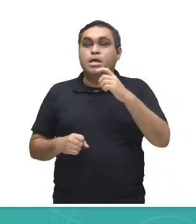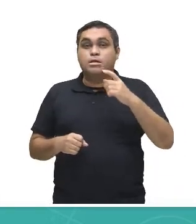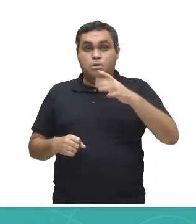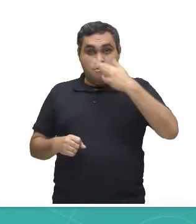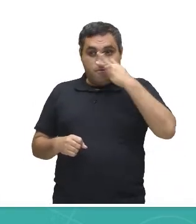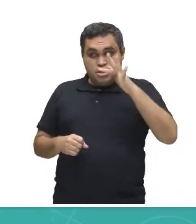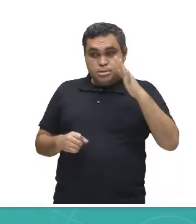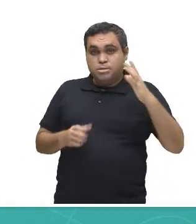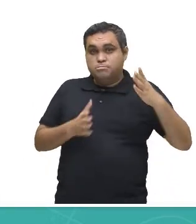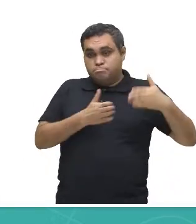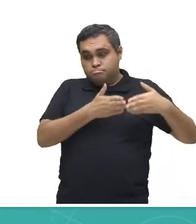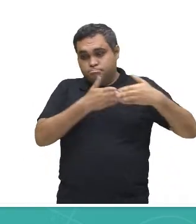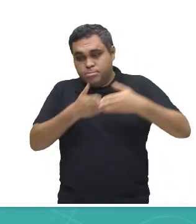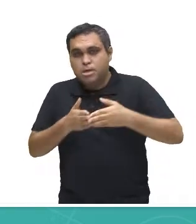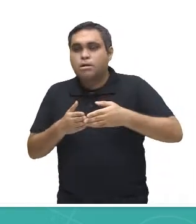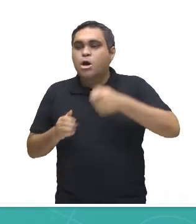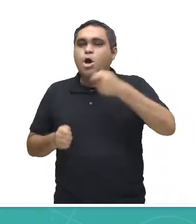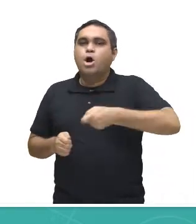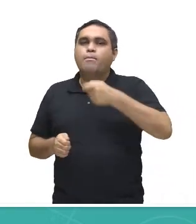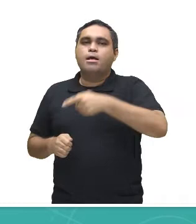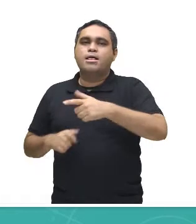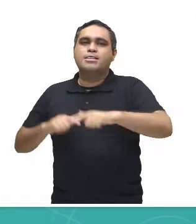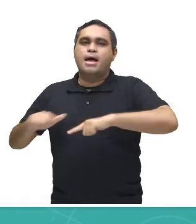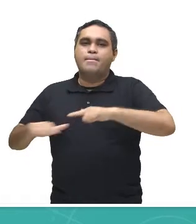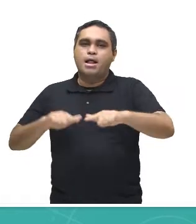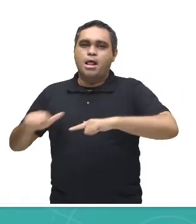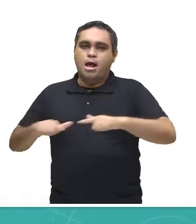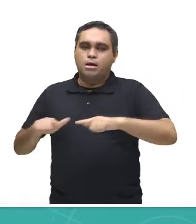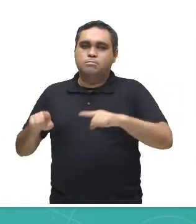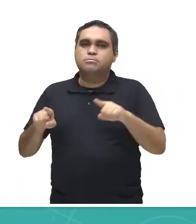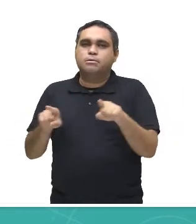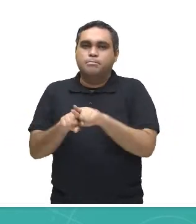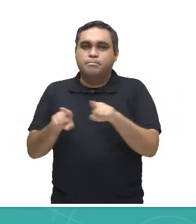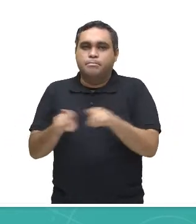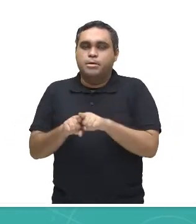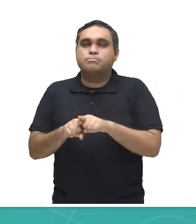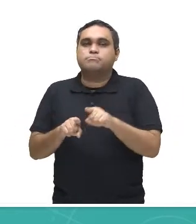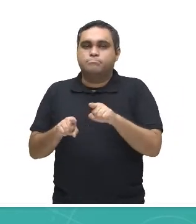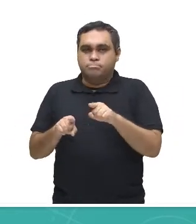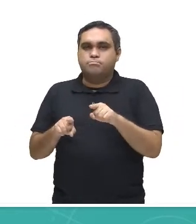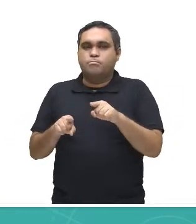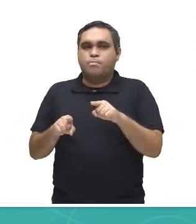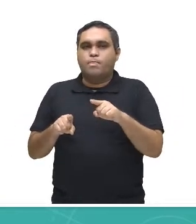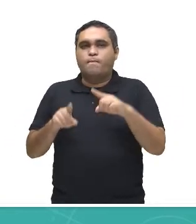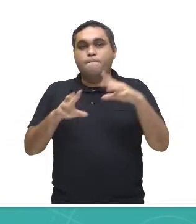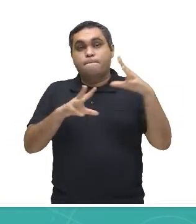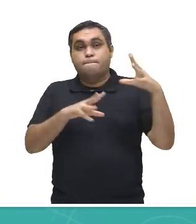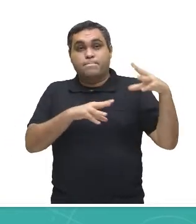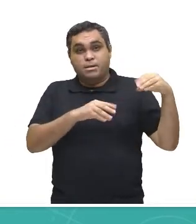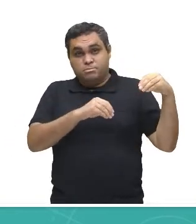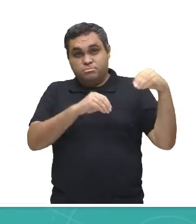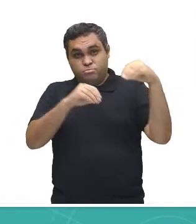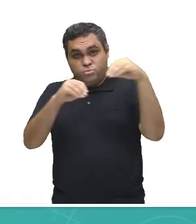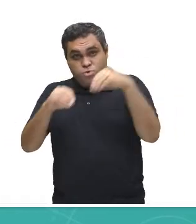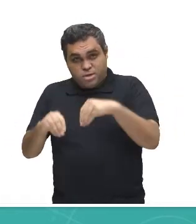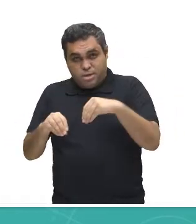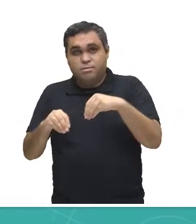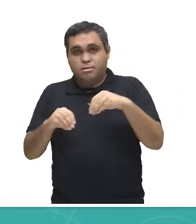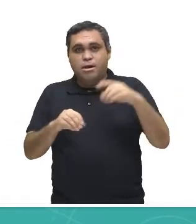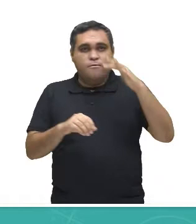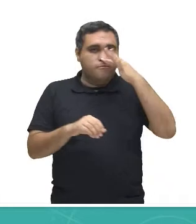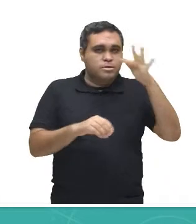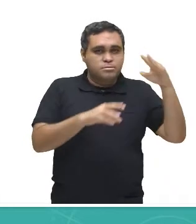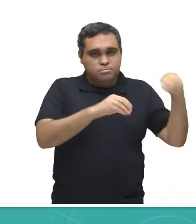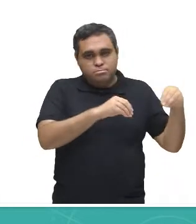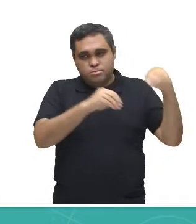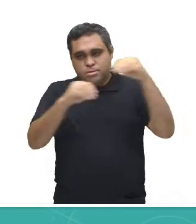Muitos missionários e educadores se deslocaram para a África a fim de transmitir a cultura ocidental, que eles justificavam ser superiores